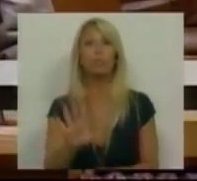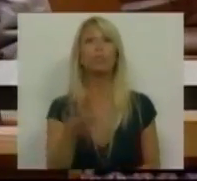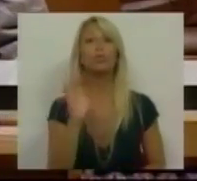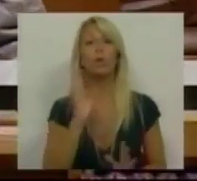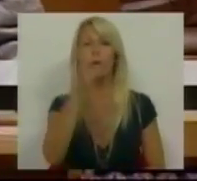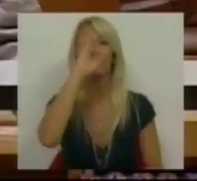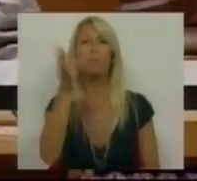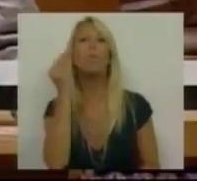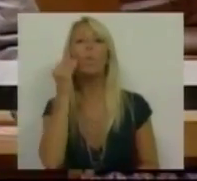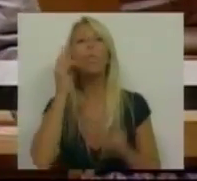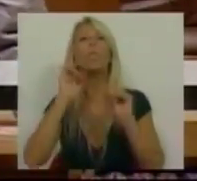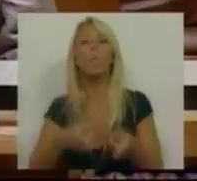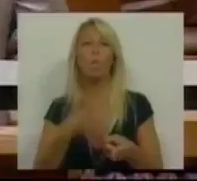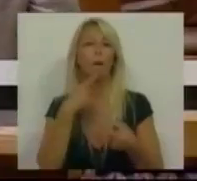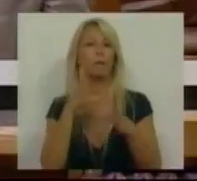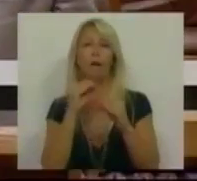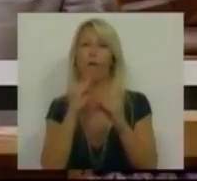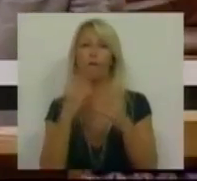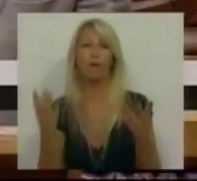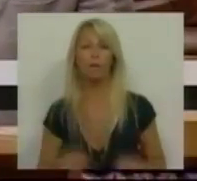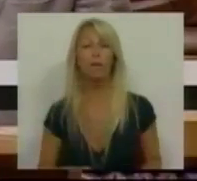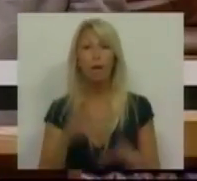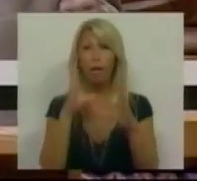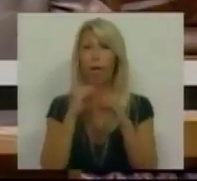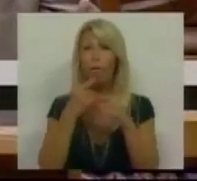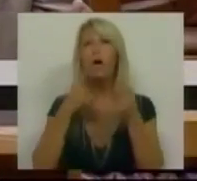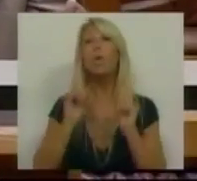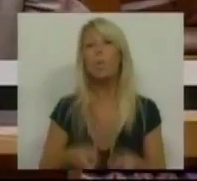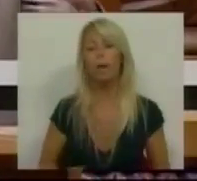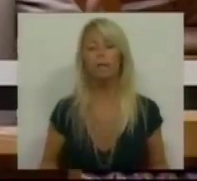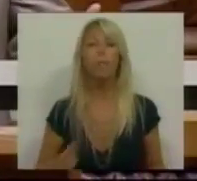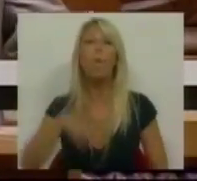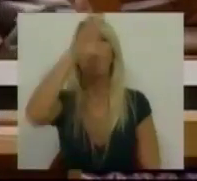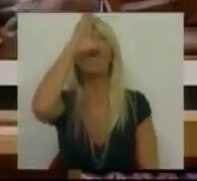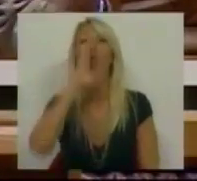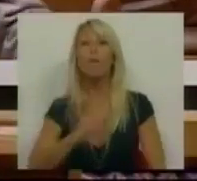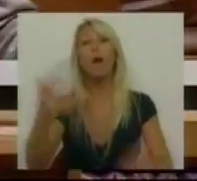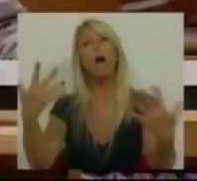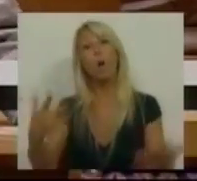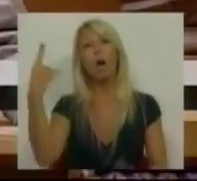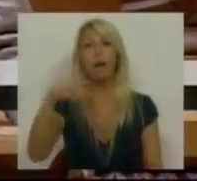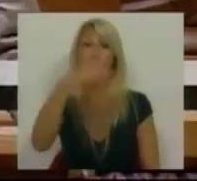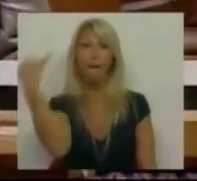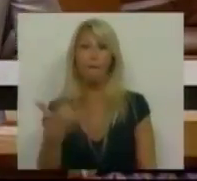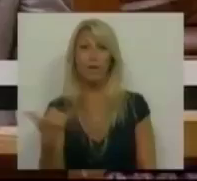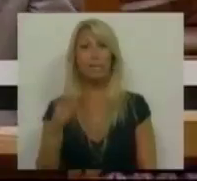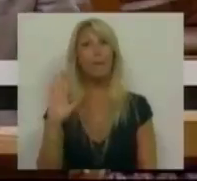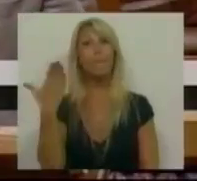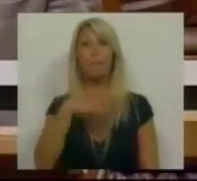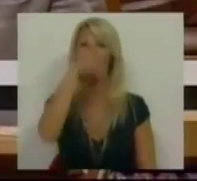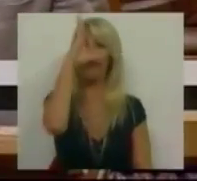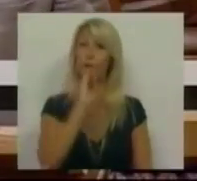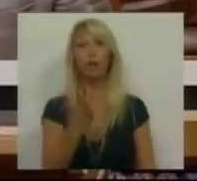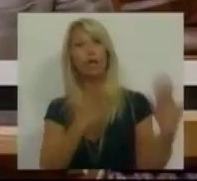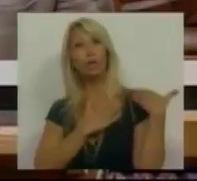como começa a conversa. E a conversa começa com um Governo que agora tem um Vice-Primeiro-Ministro